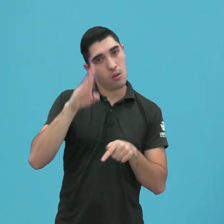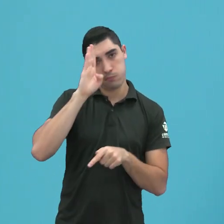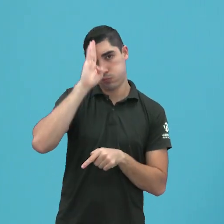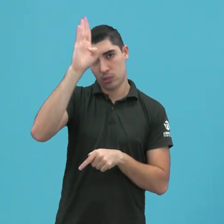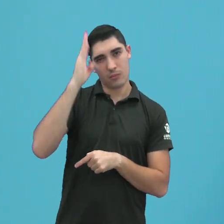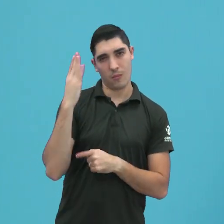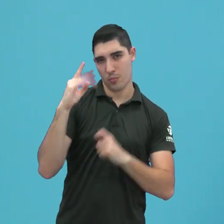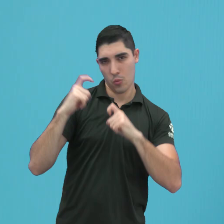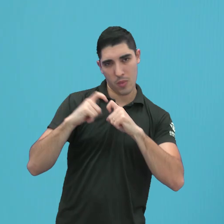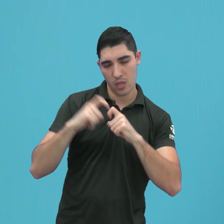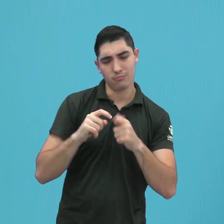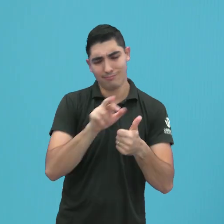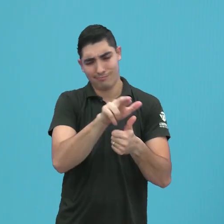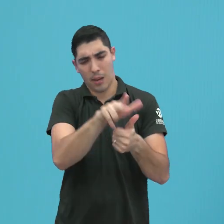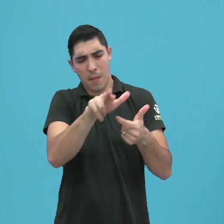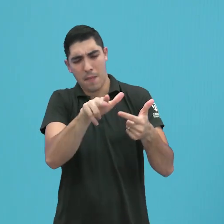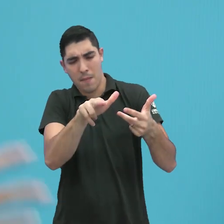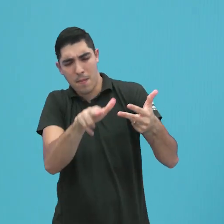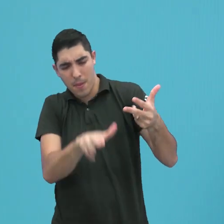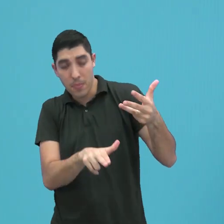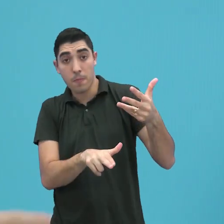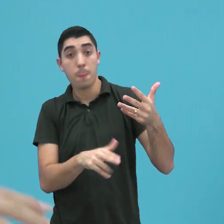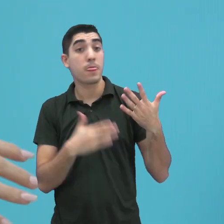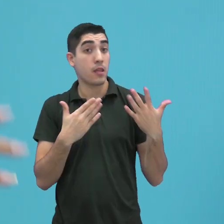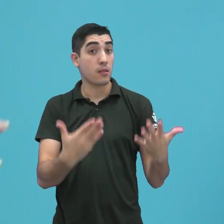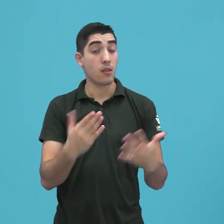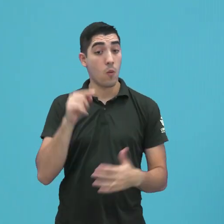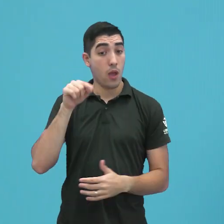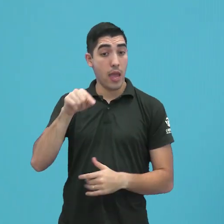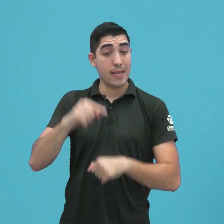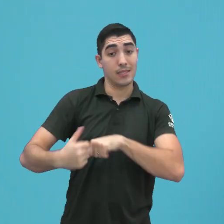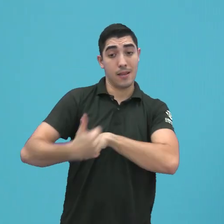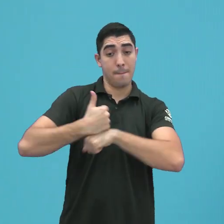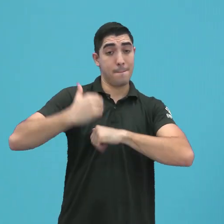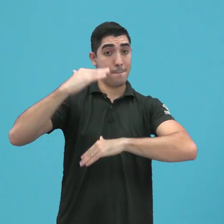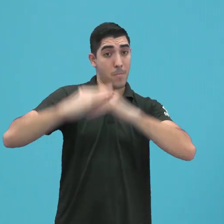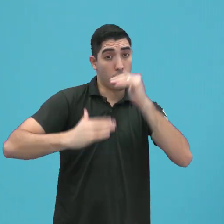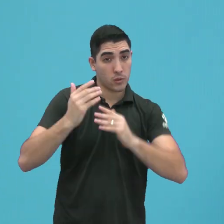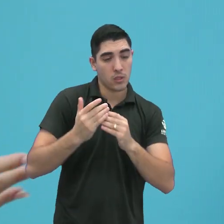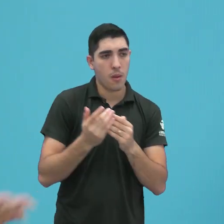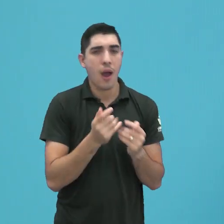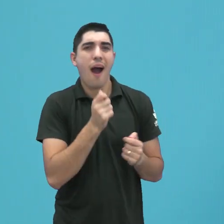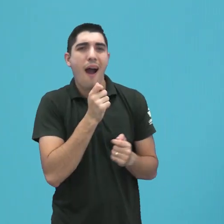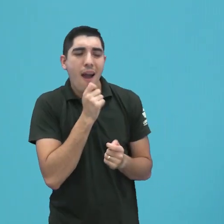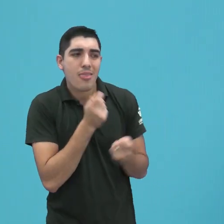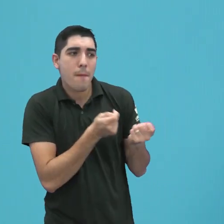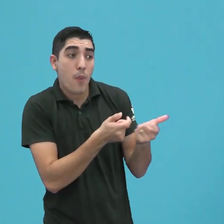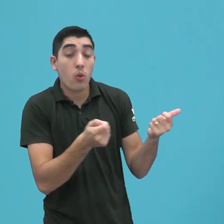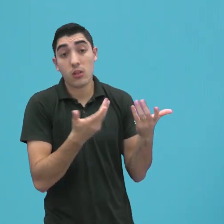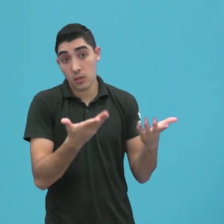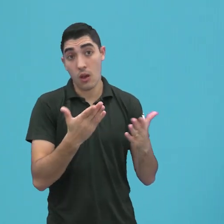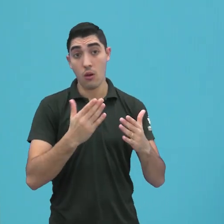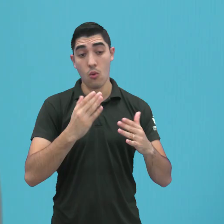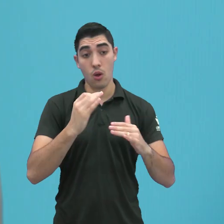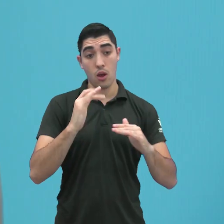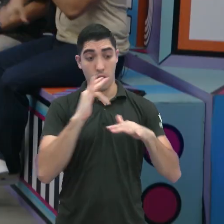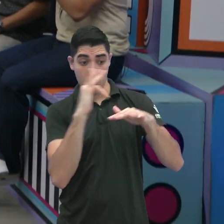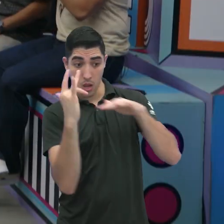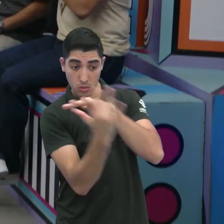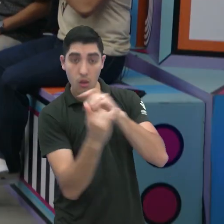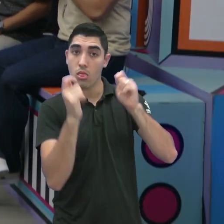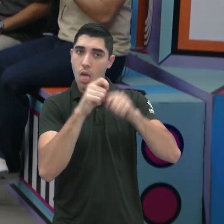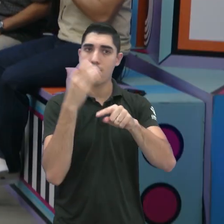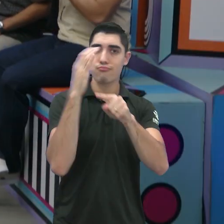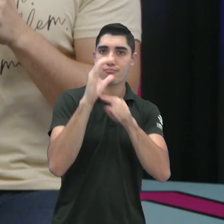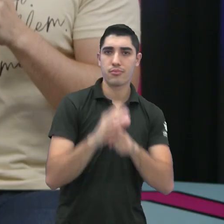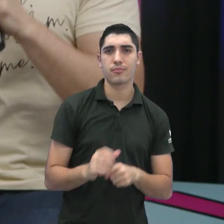Então, assim, muito do conhecimento da profissão que não tem tanto, Pelas redes sociais é possível ter. Verdade. Mas você que